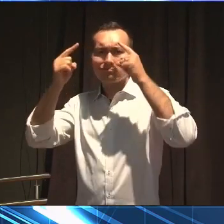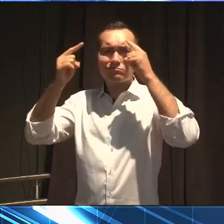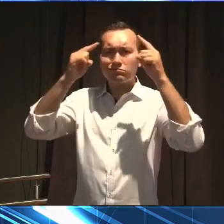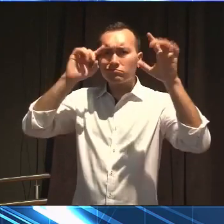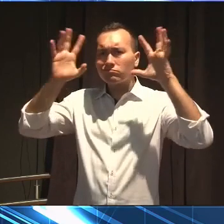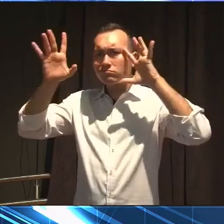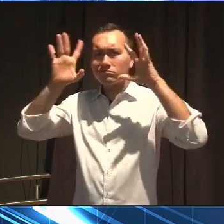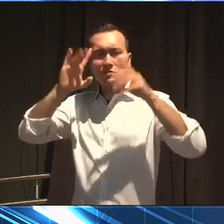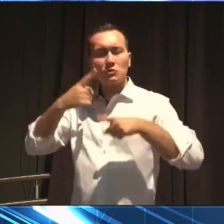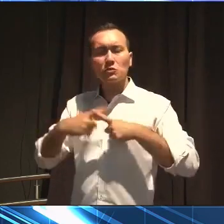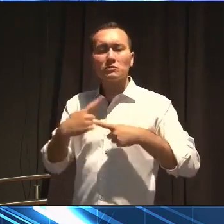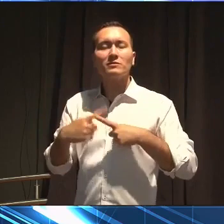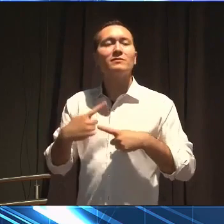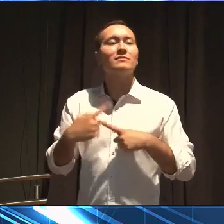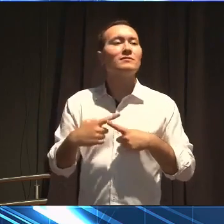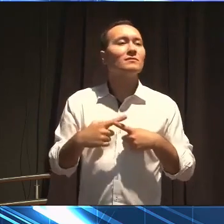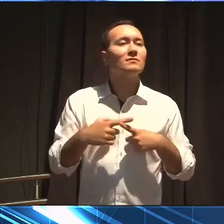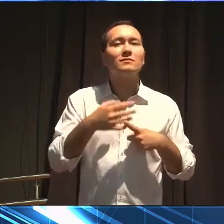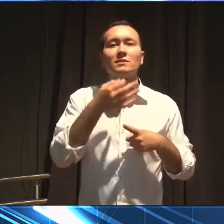sugestão?